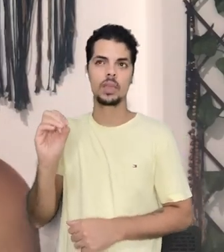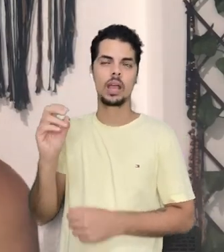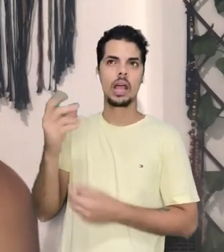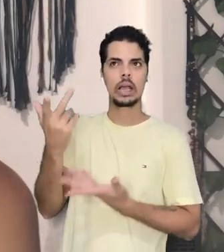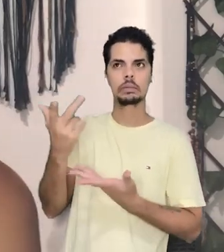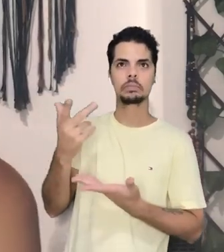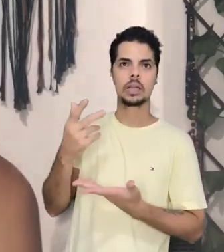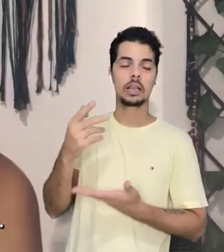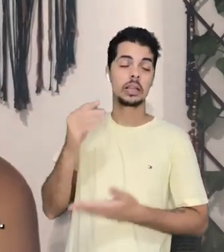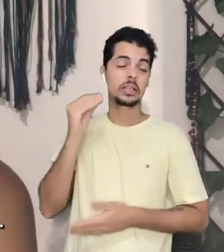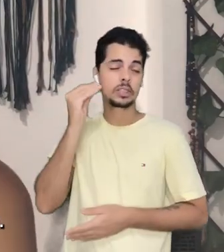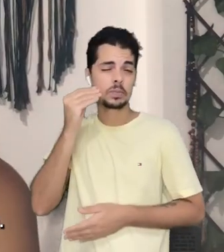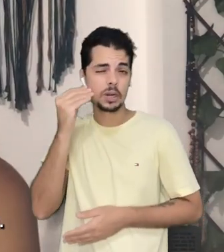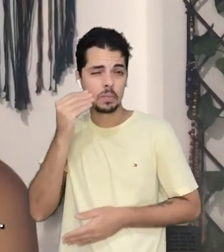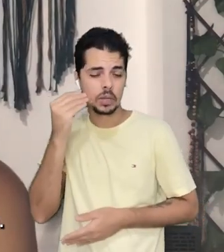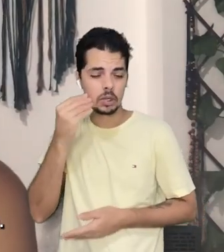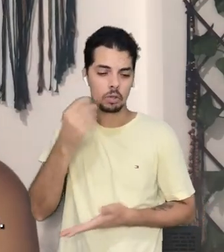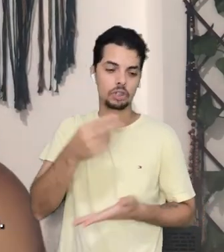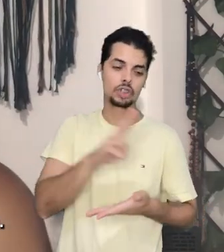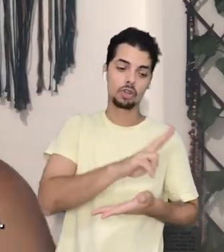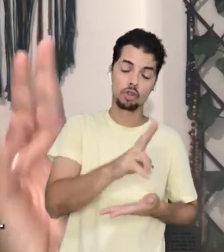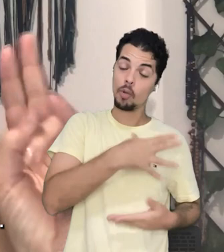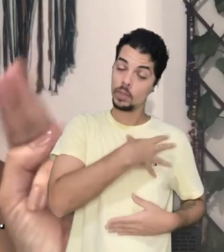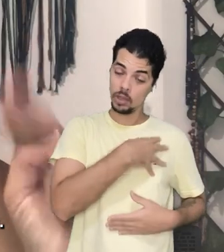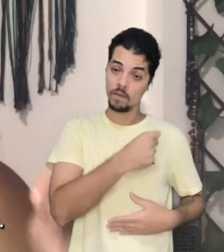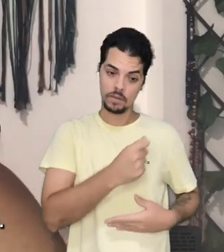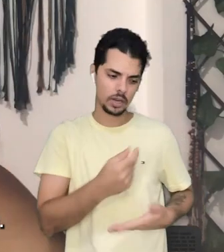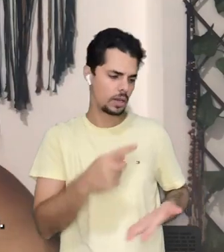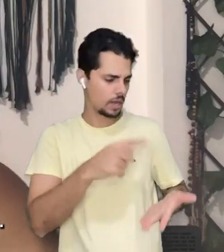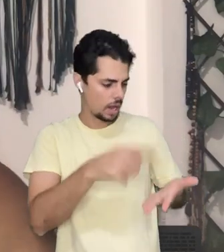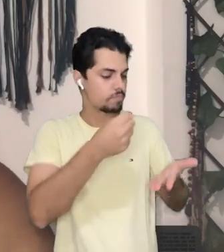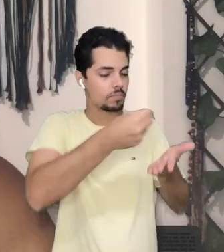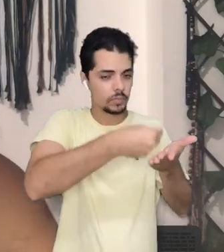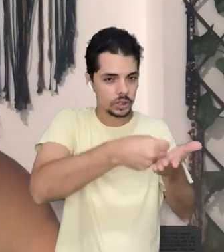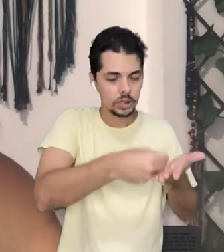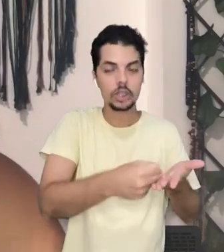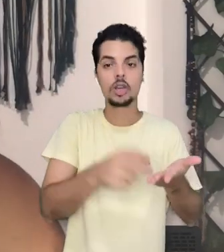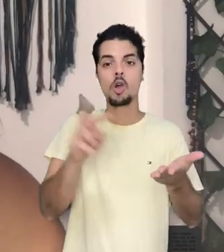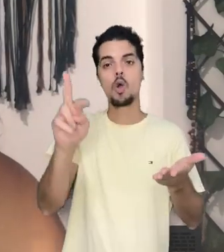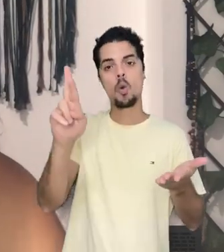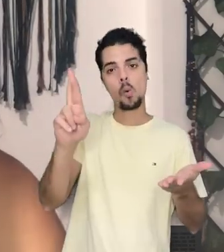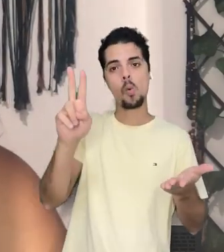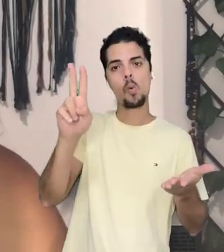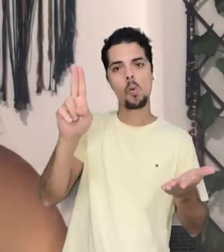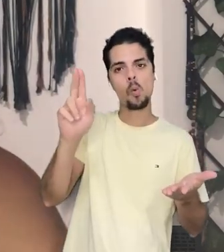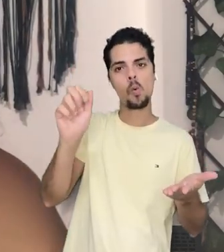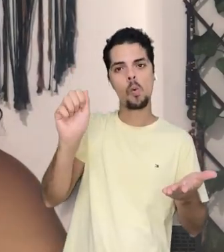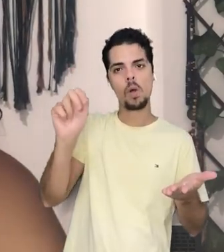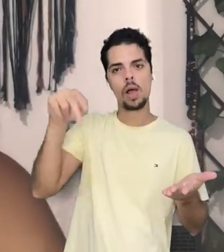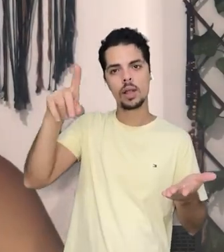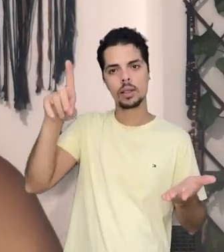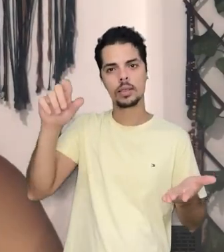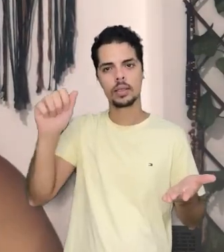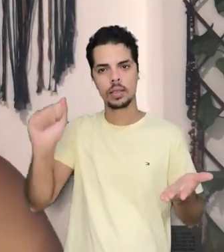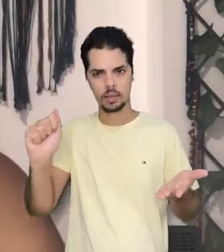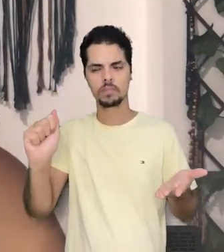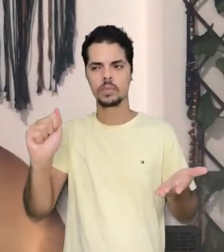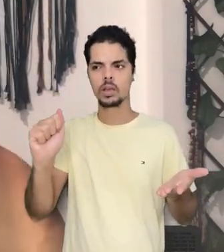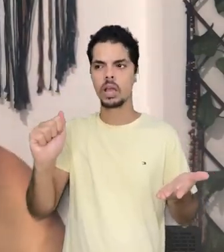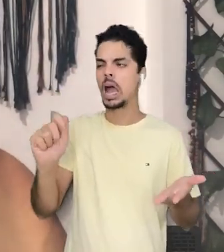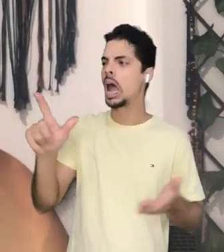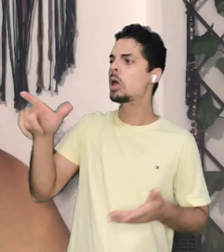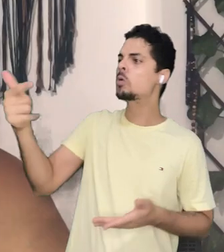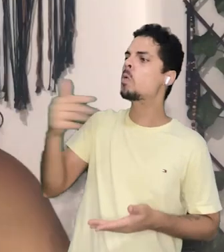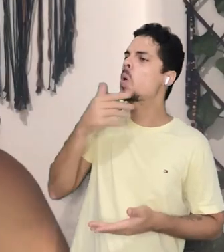pelo escrivão, que alegou que o nome era desconhecido, alegou que o nome era esquisito.